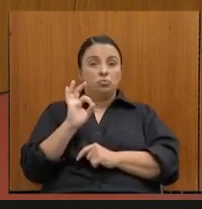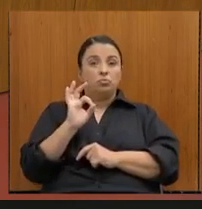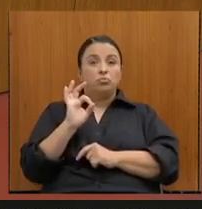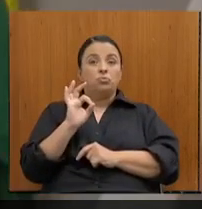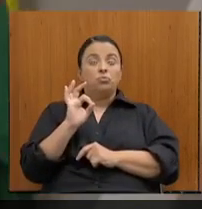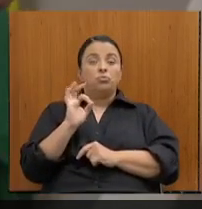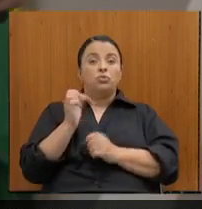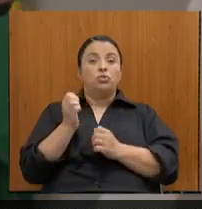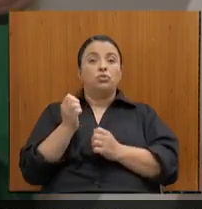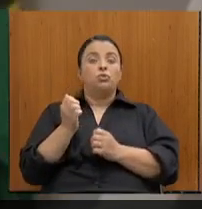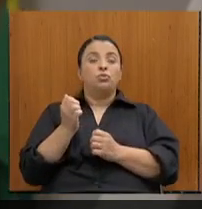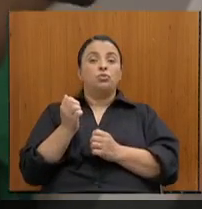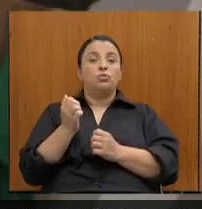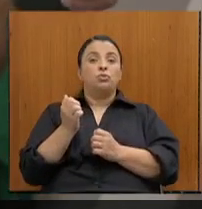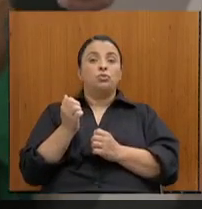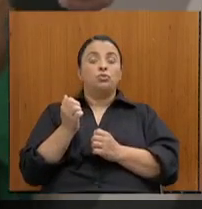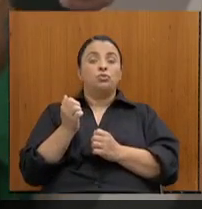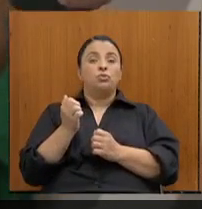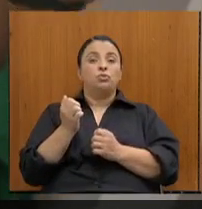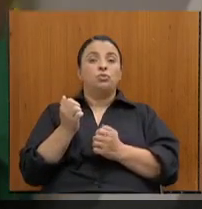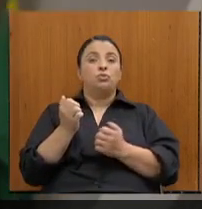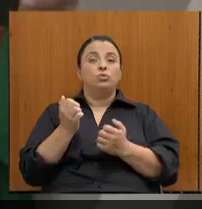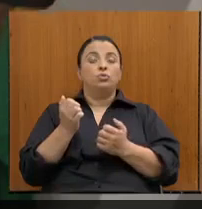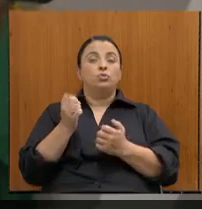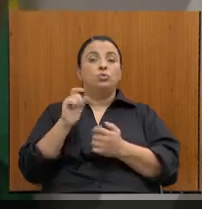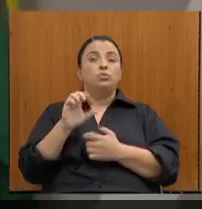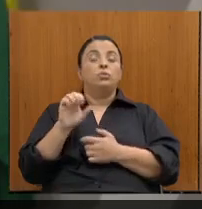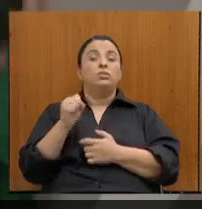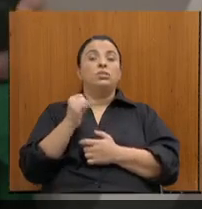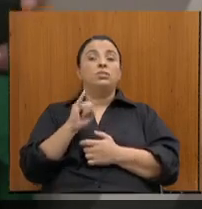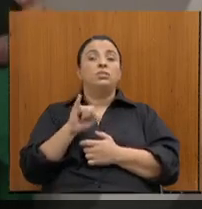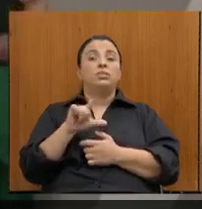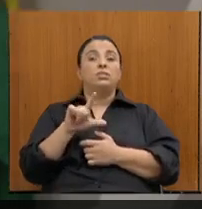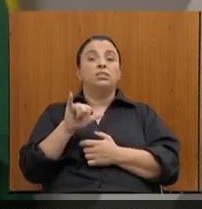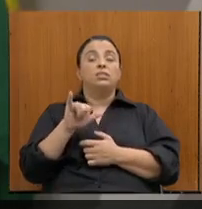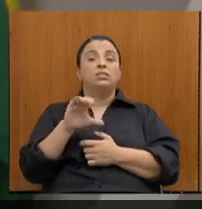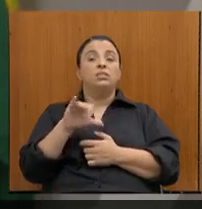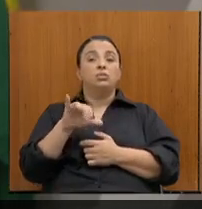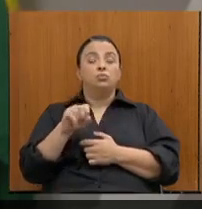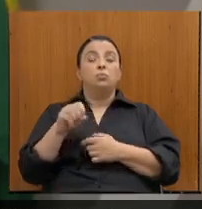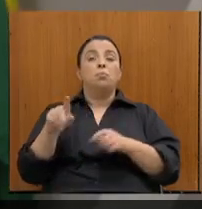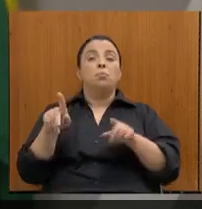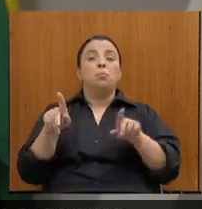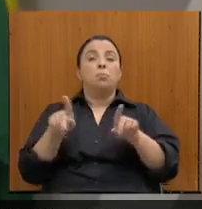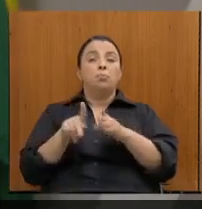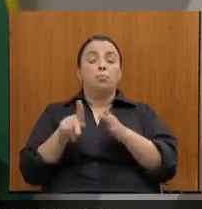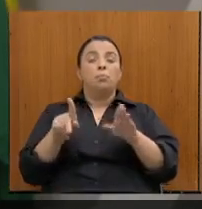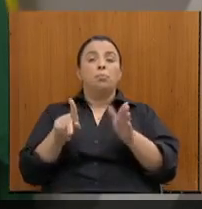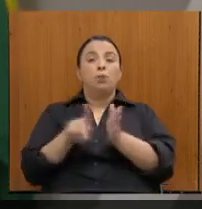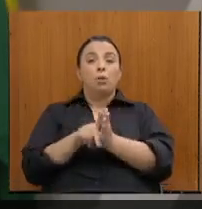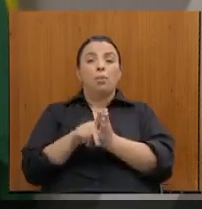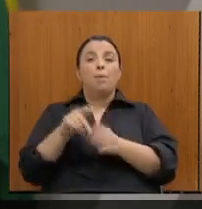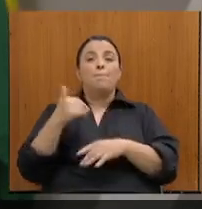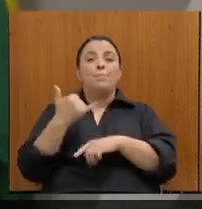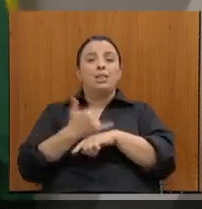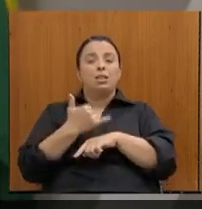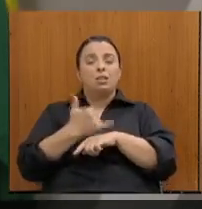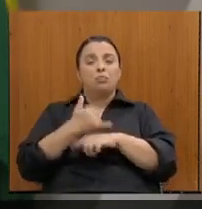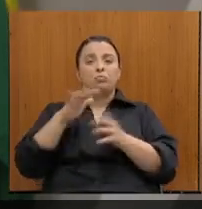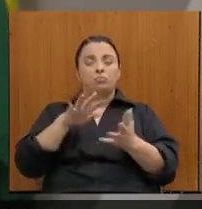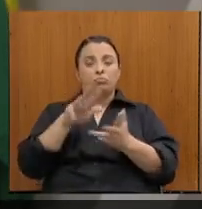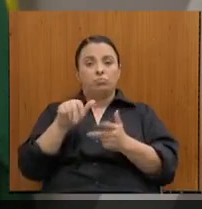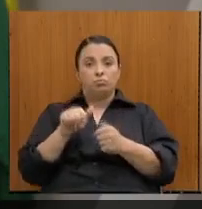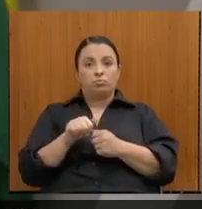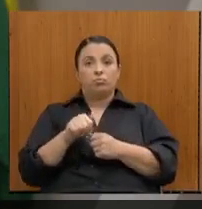é do do Silício Metalúrgicos no mundo 25 trinta por cento